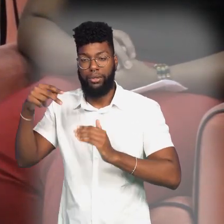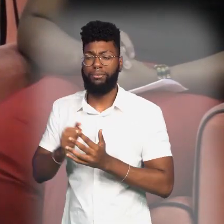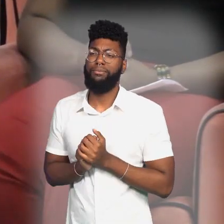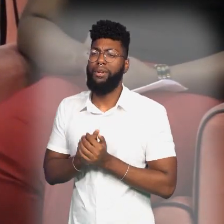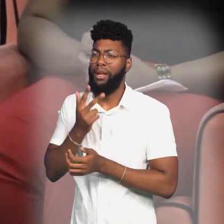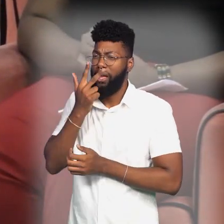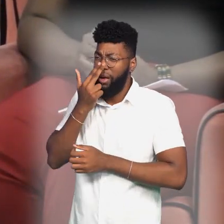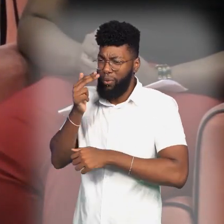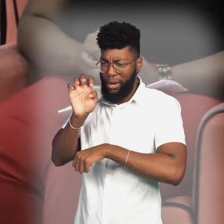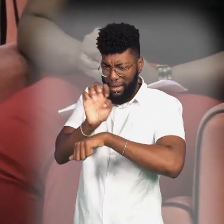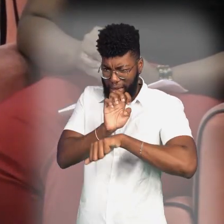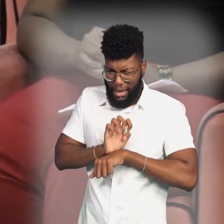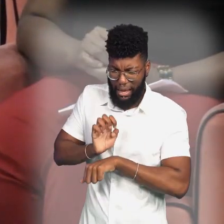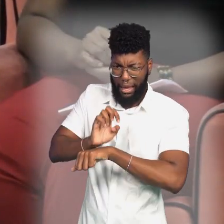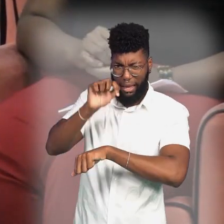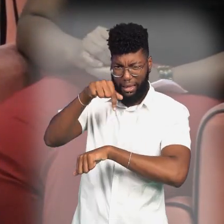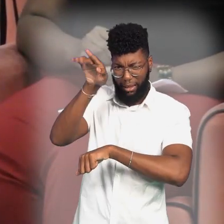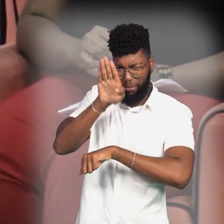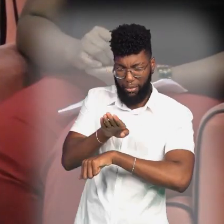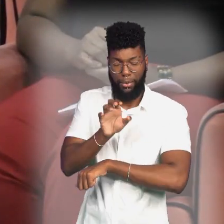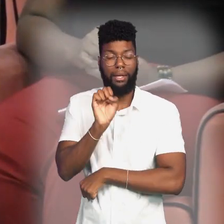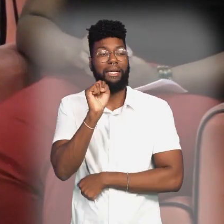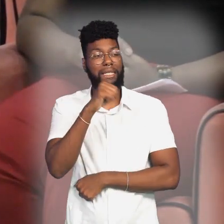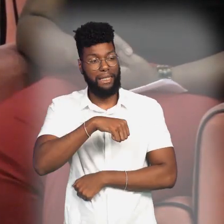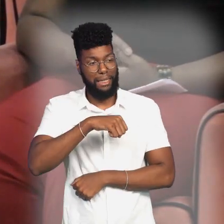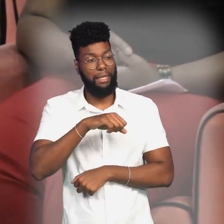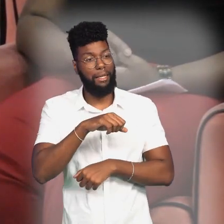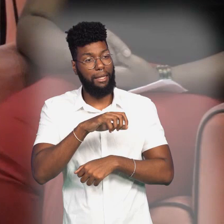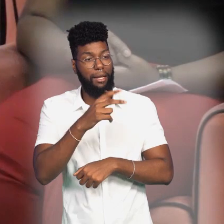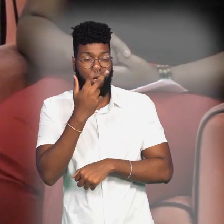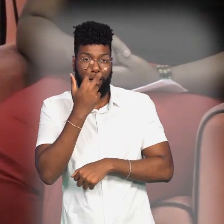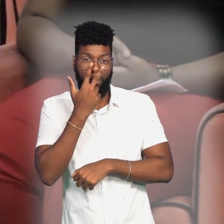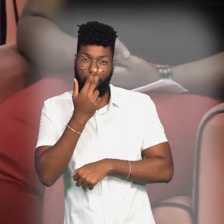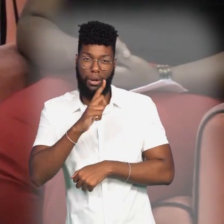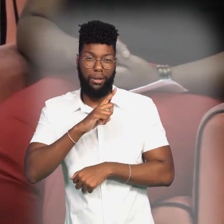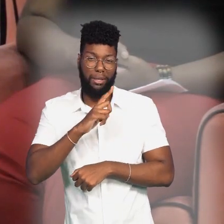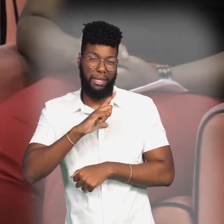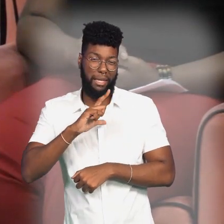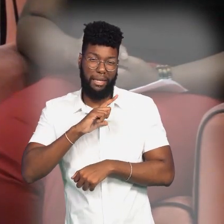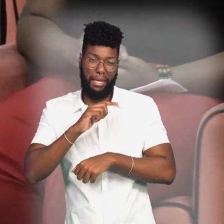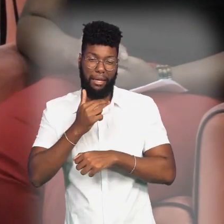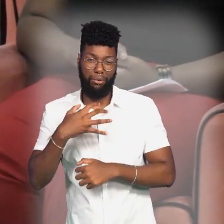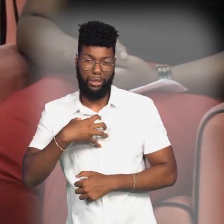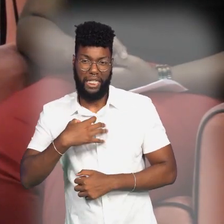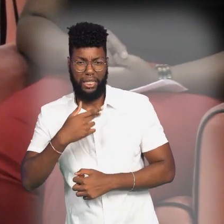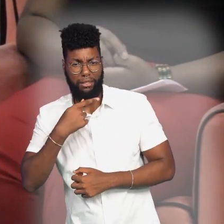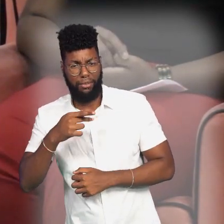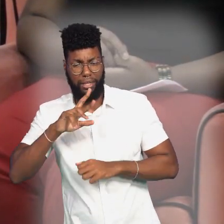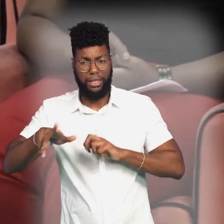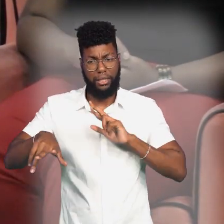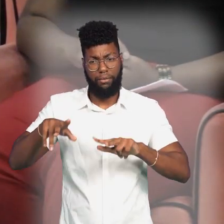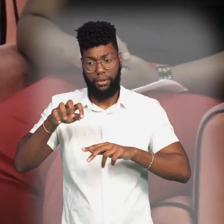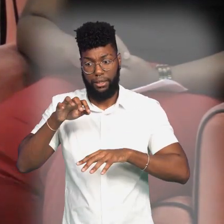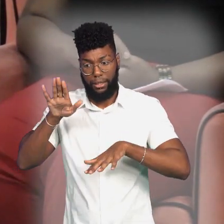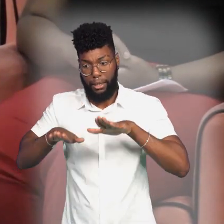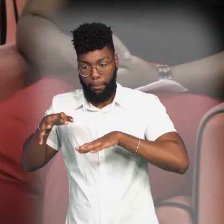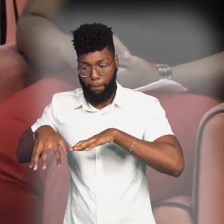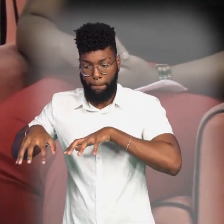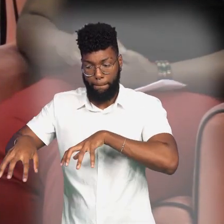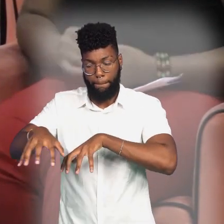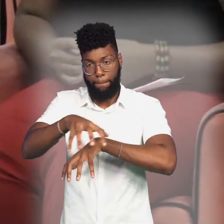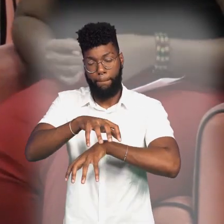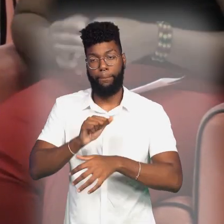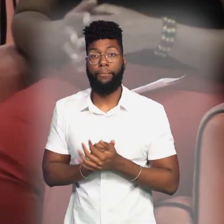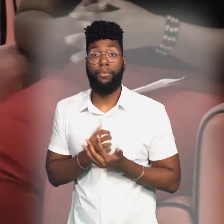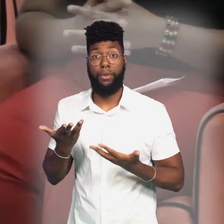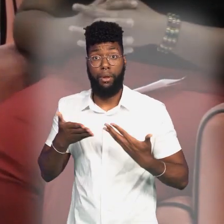Sim. E aí os dialetos são diferentes, mas a língua nacional é o Wolof. Então, a